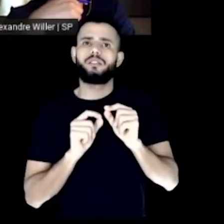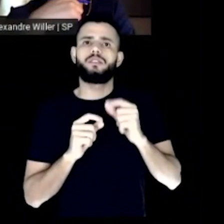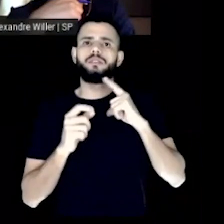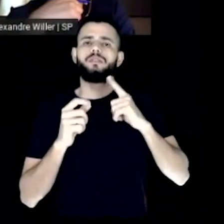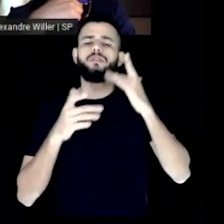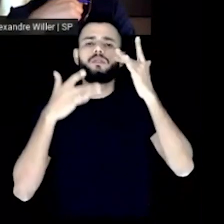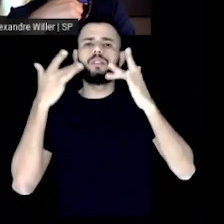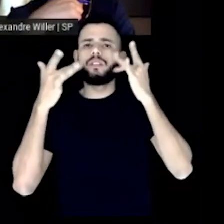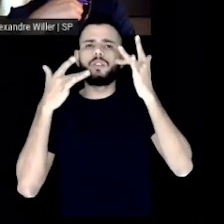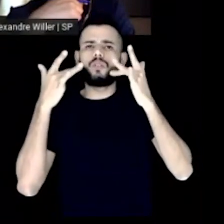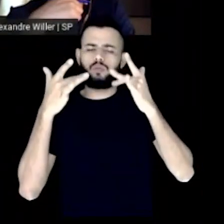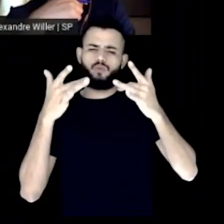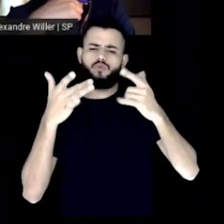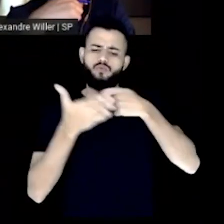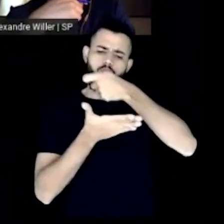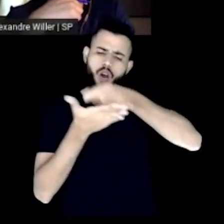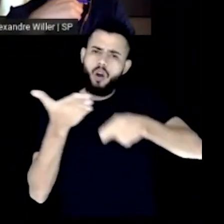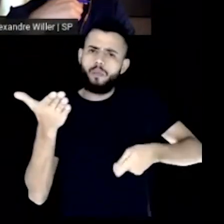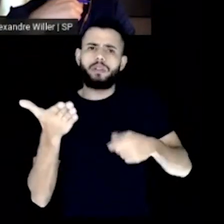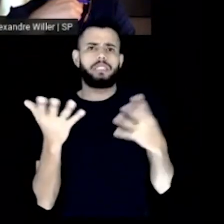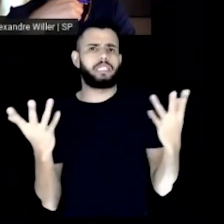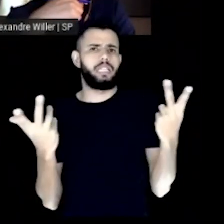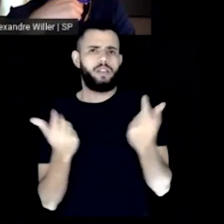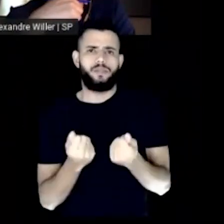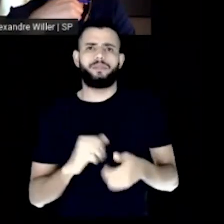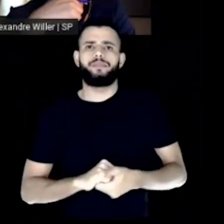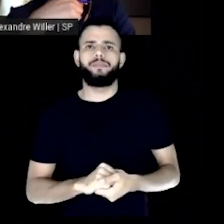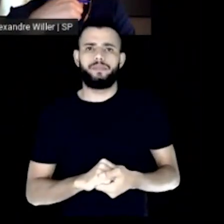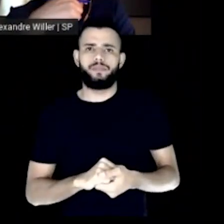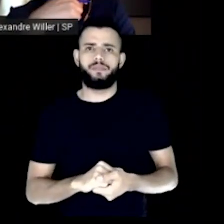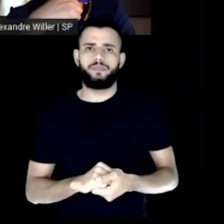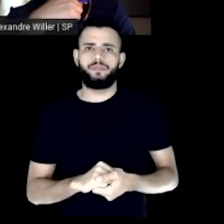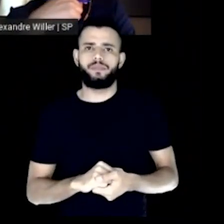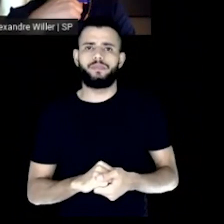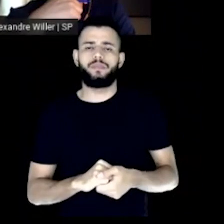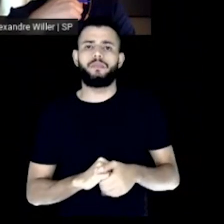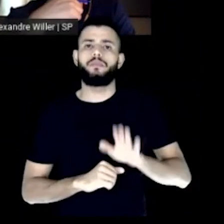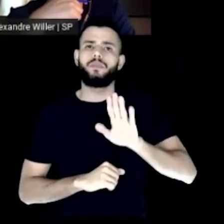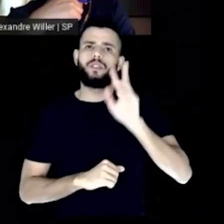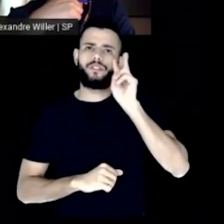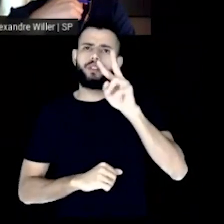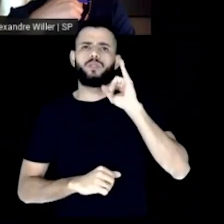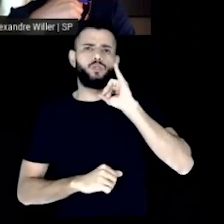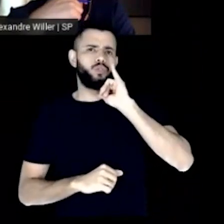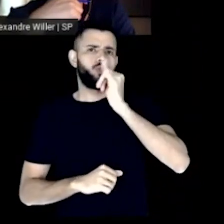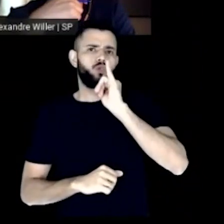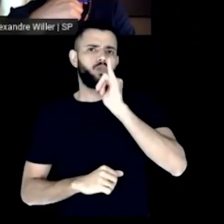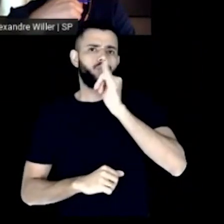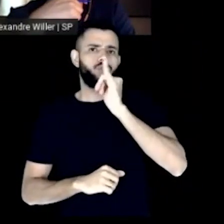deixaram aí uma obra incrível. Assim, eu estava, tipo, lendo agora um discurso,